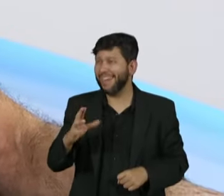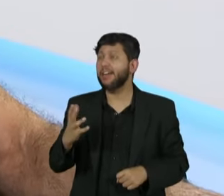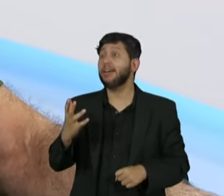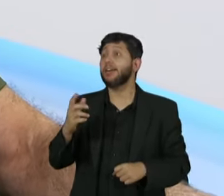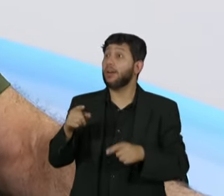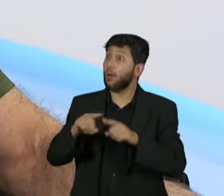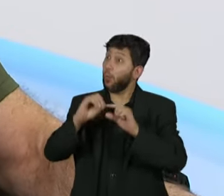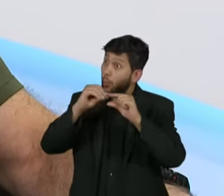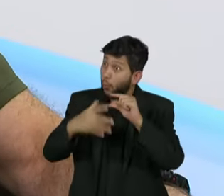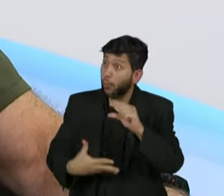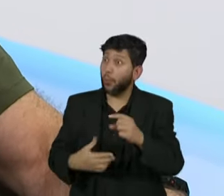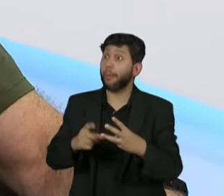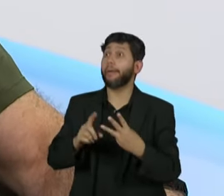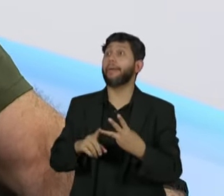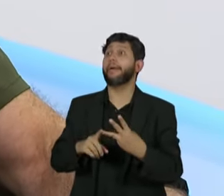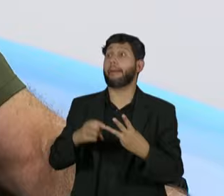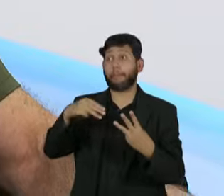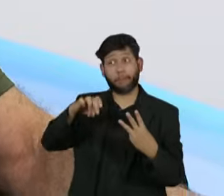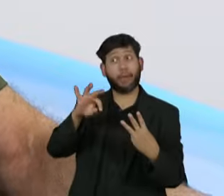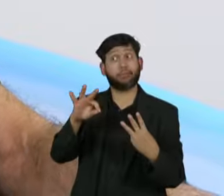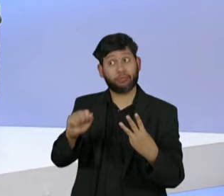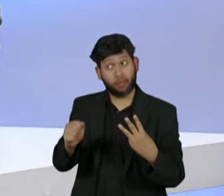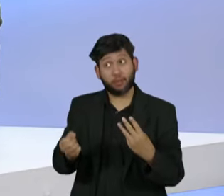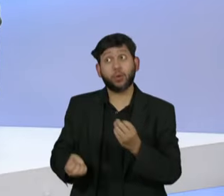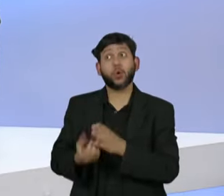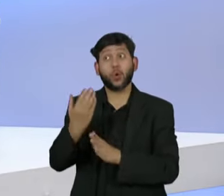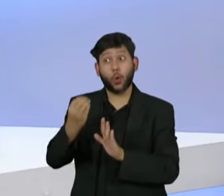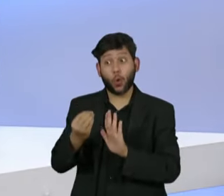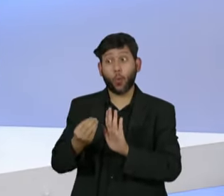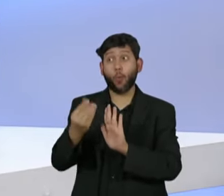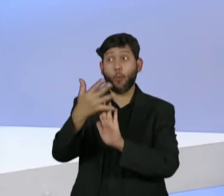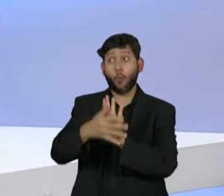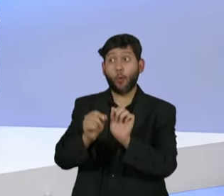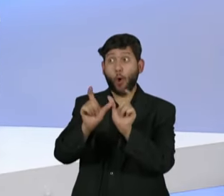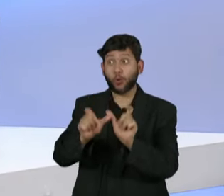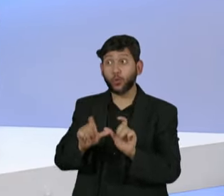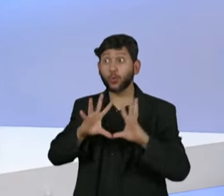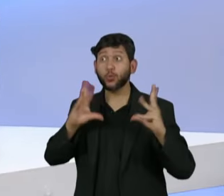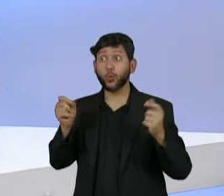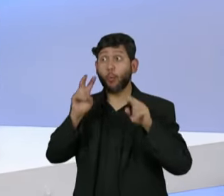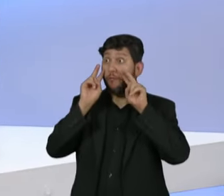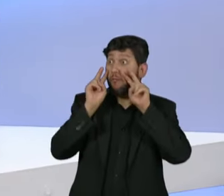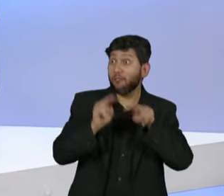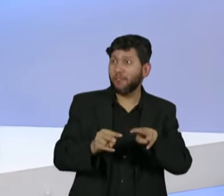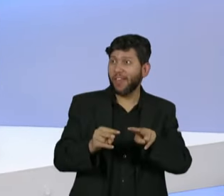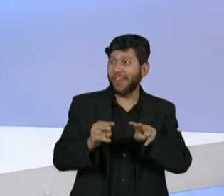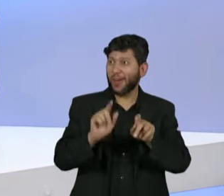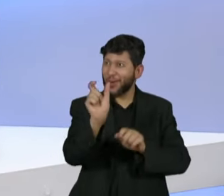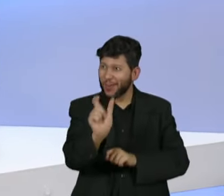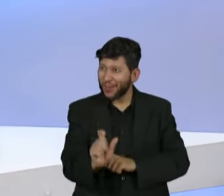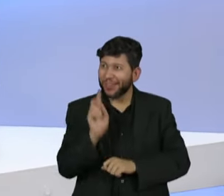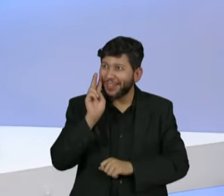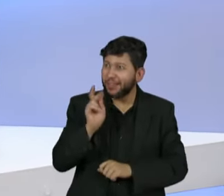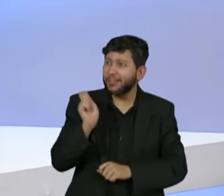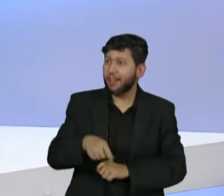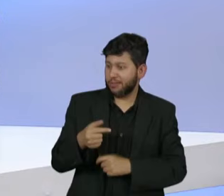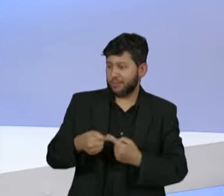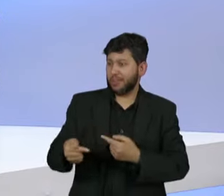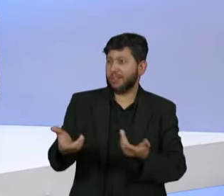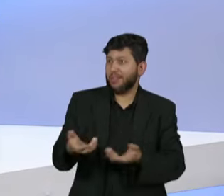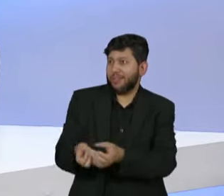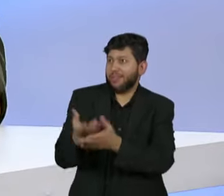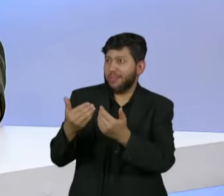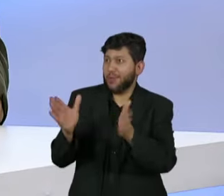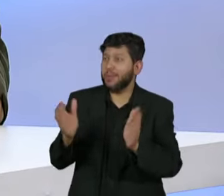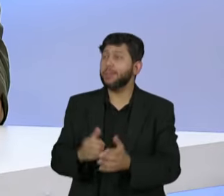mesmo tá fazendo a meta lançou um modelo de código aberto essa semana então queria entender né como que